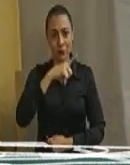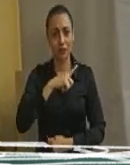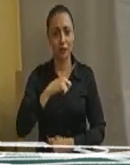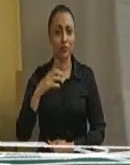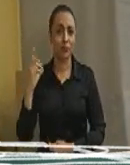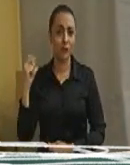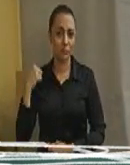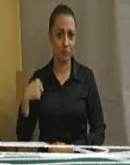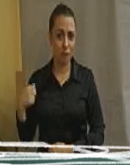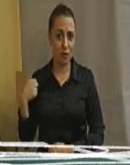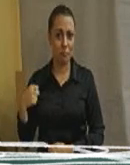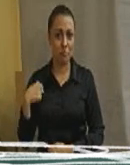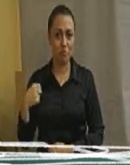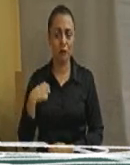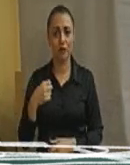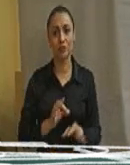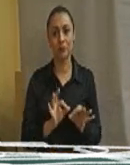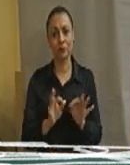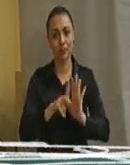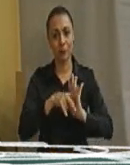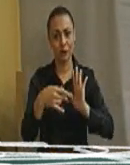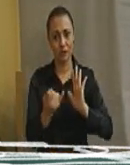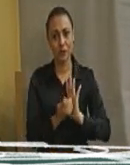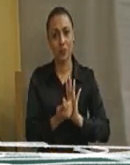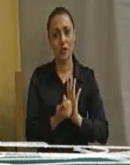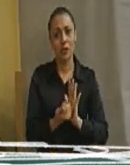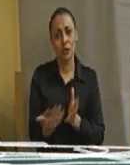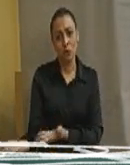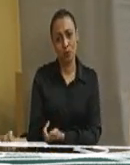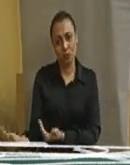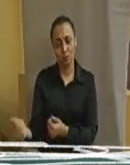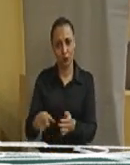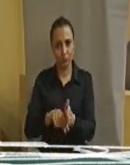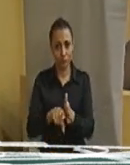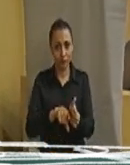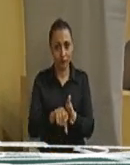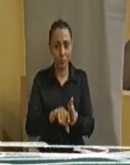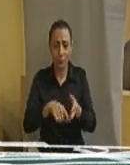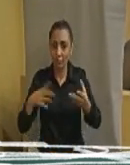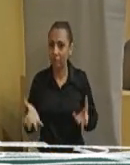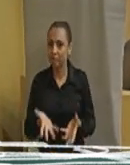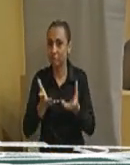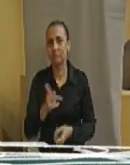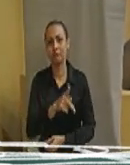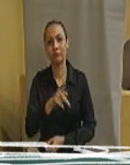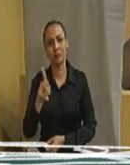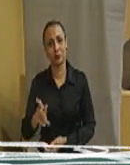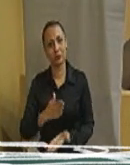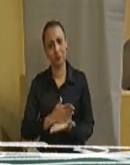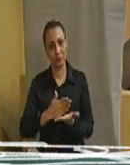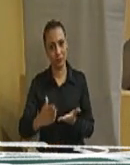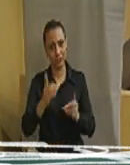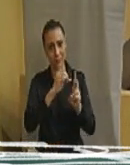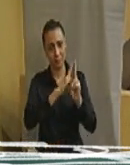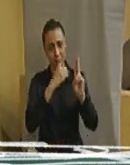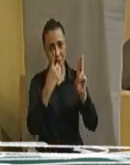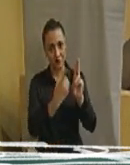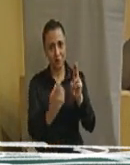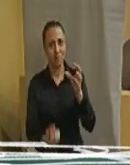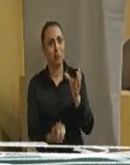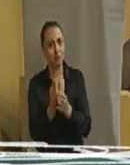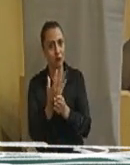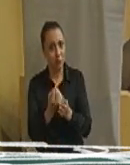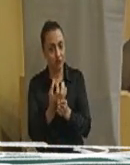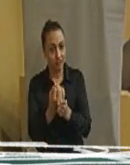o programa Jovem Pesquisador, para estimular os docentes ingressantes da UFGD. Criamos o PAP